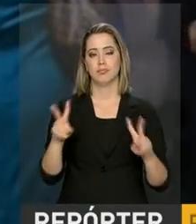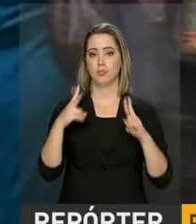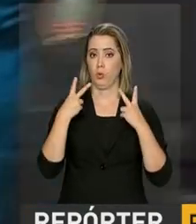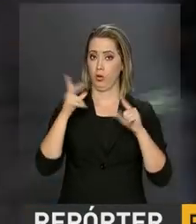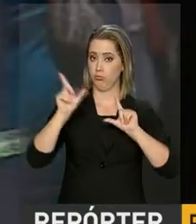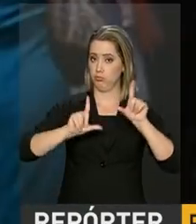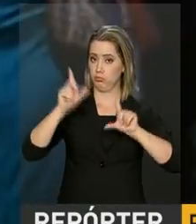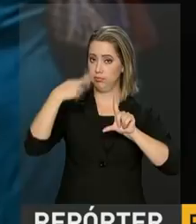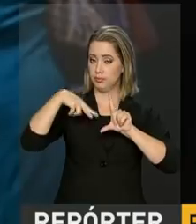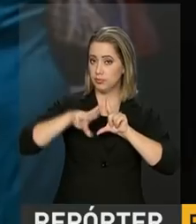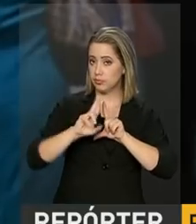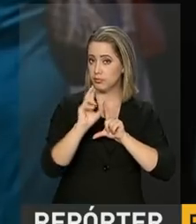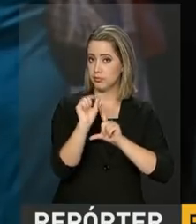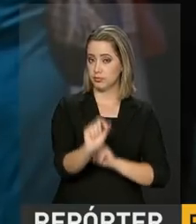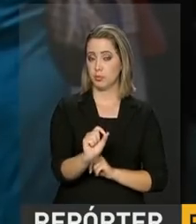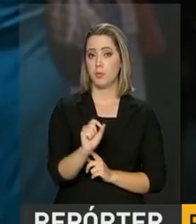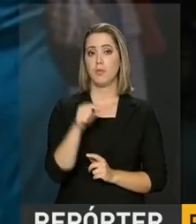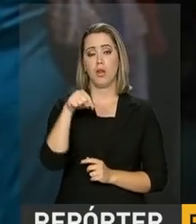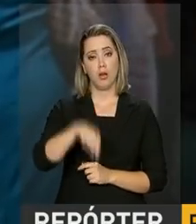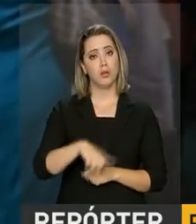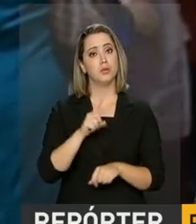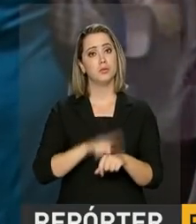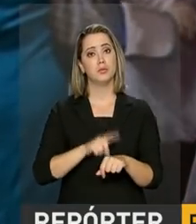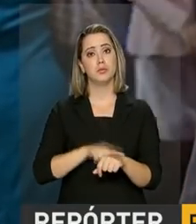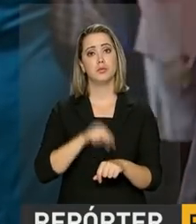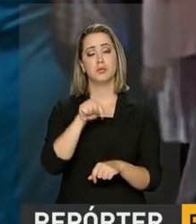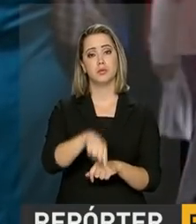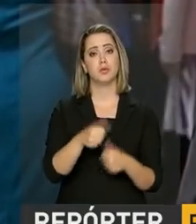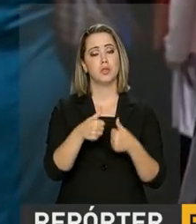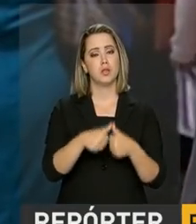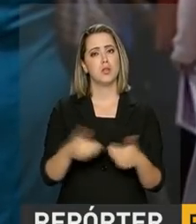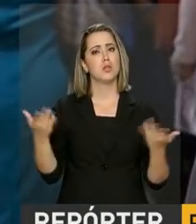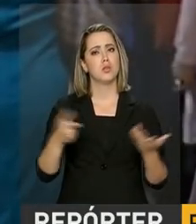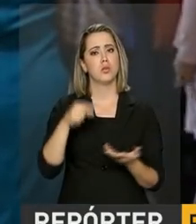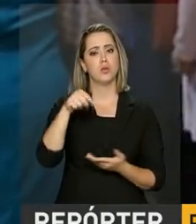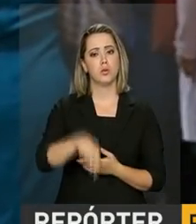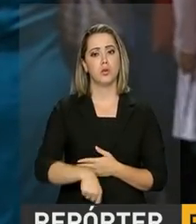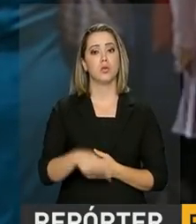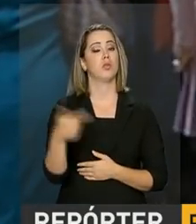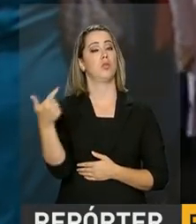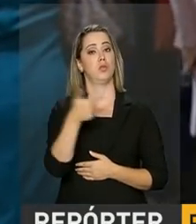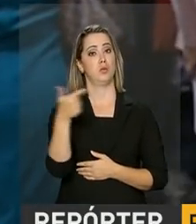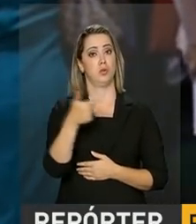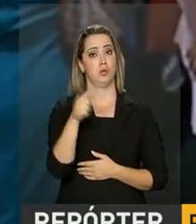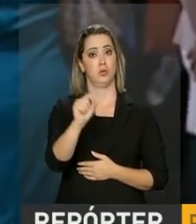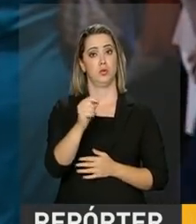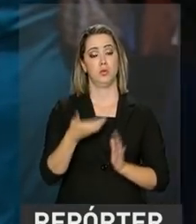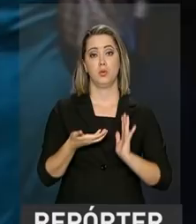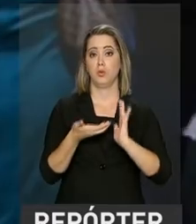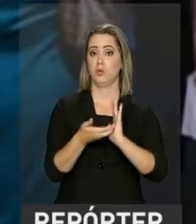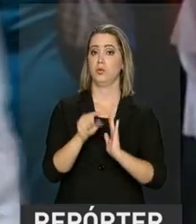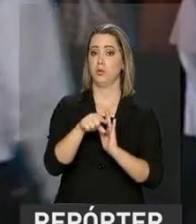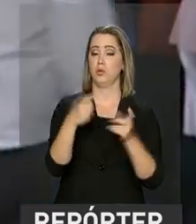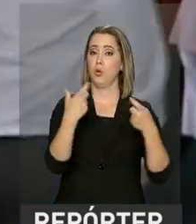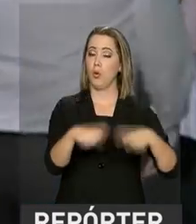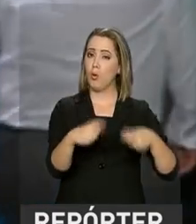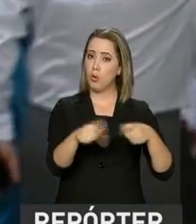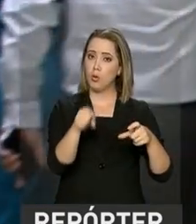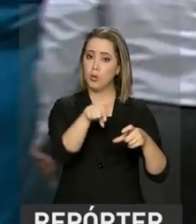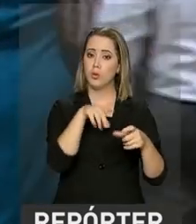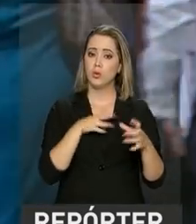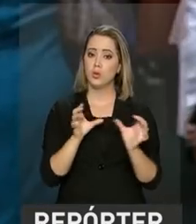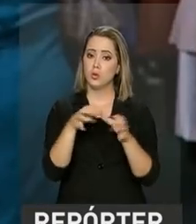na TV NBR. Olha, Jaime, neste momento eu estou aqui em frente ao anexo 2 da Câmara dos Deputados, onde se localizam